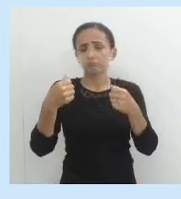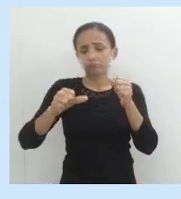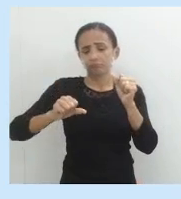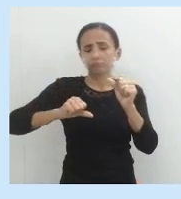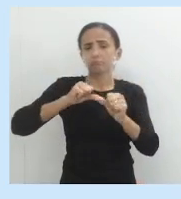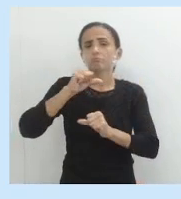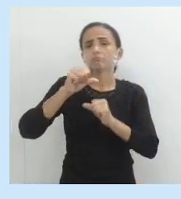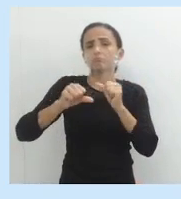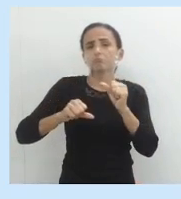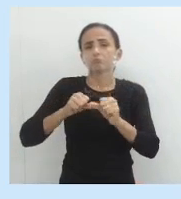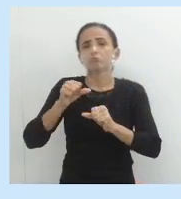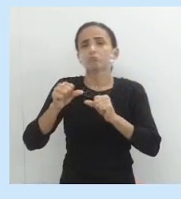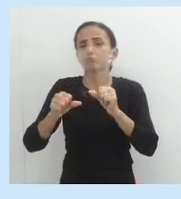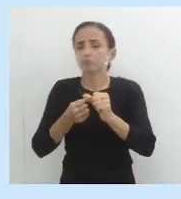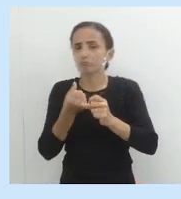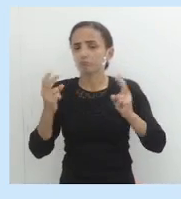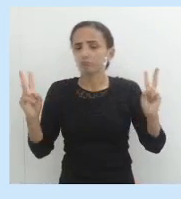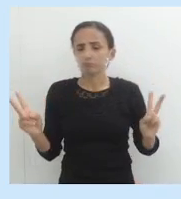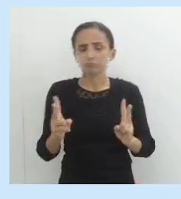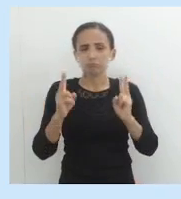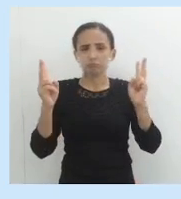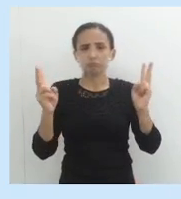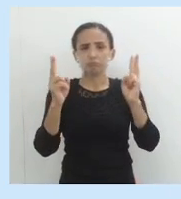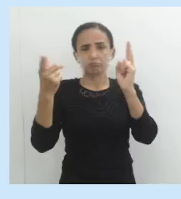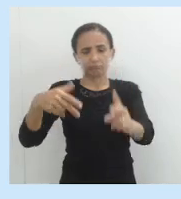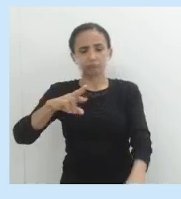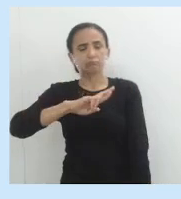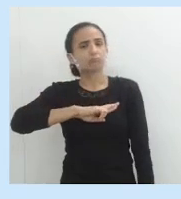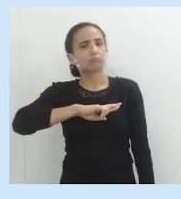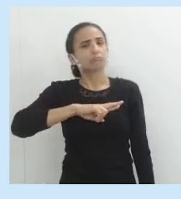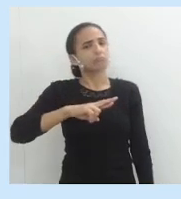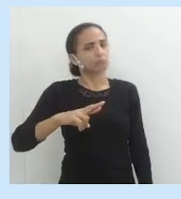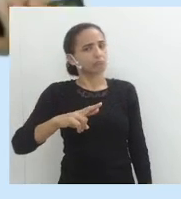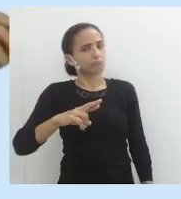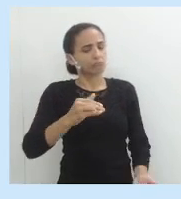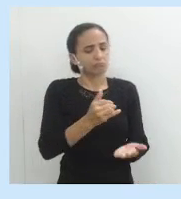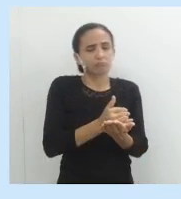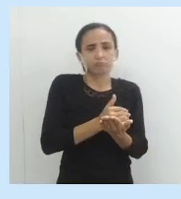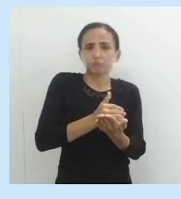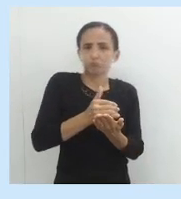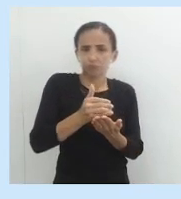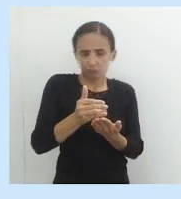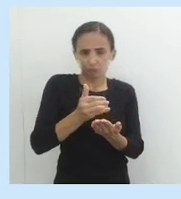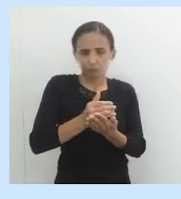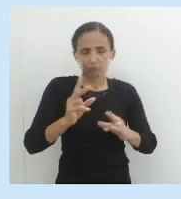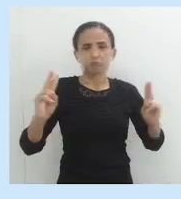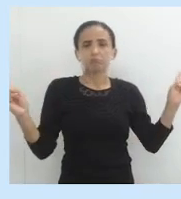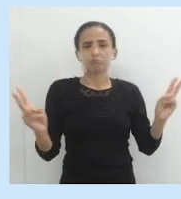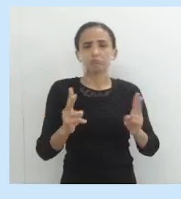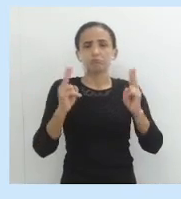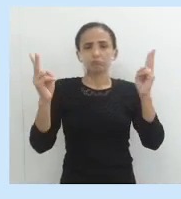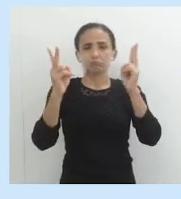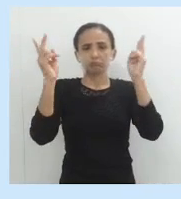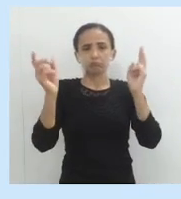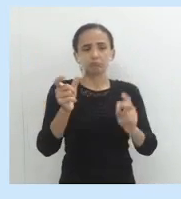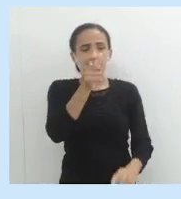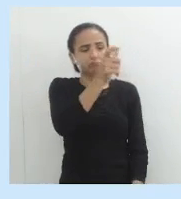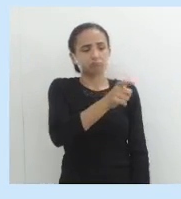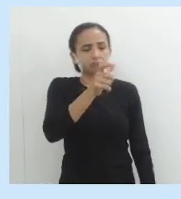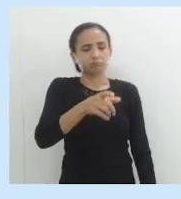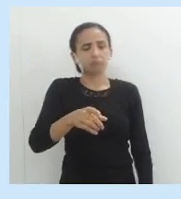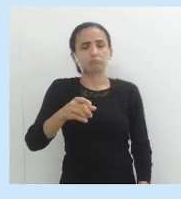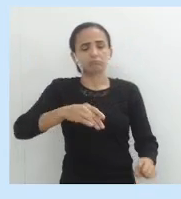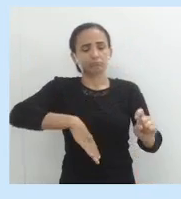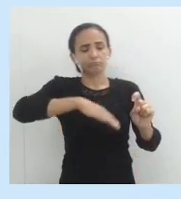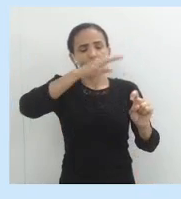a difundir os valores cristãos, né? Então assim, não começou mais a valorizar os deuses, né, da mitologia,